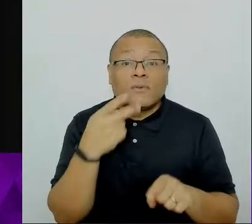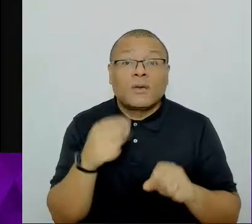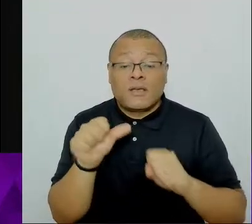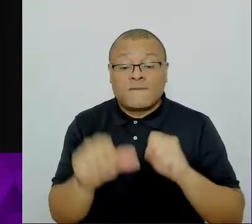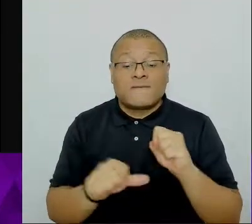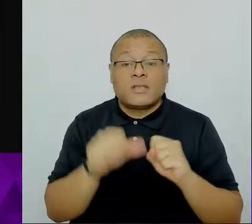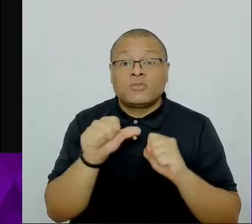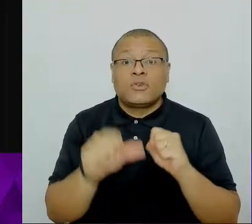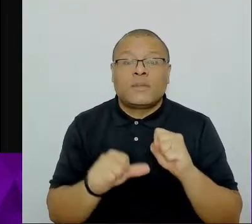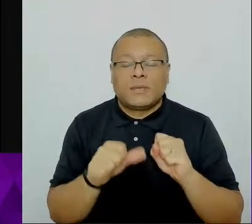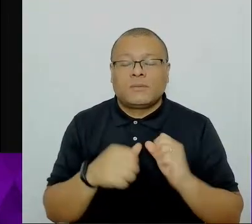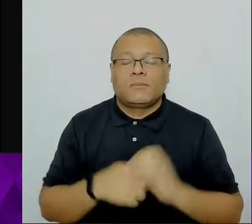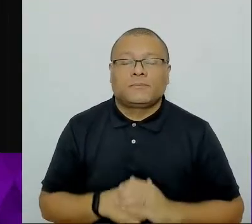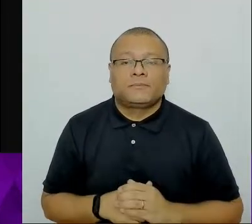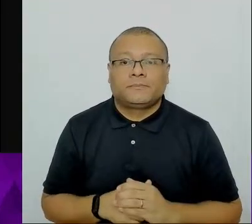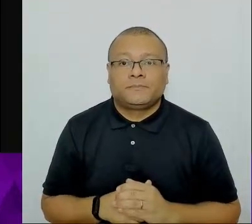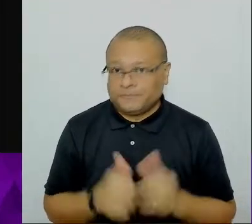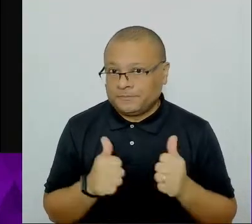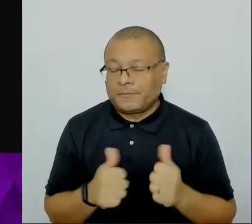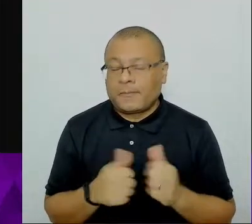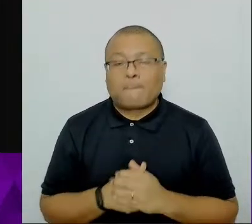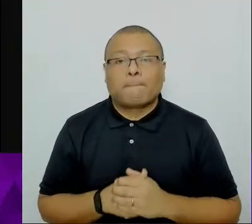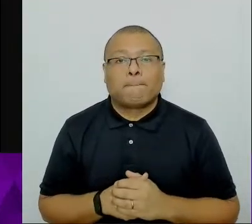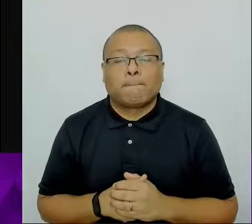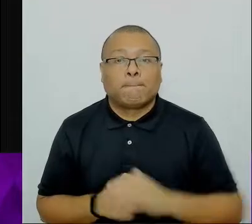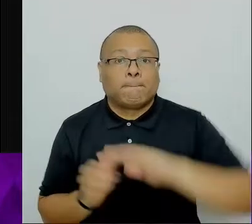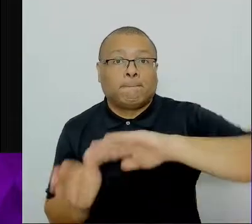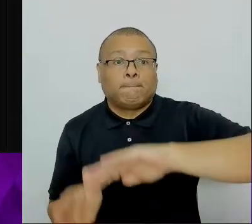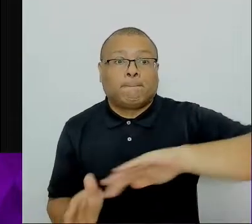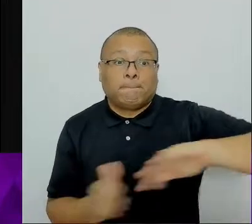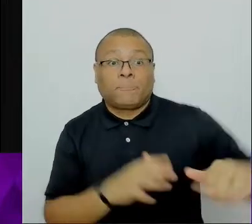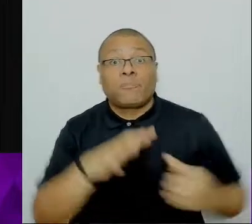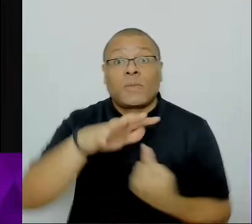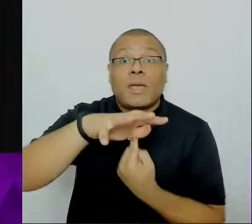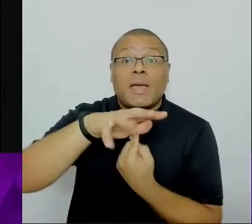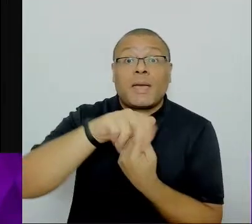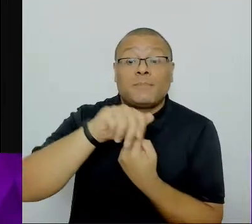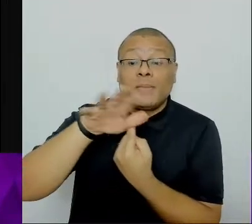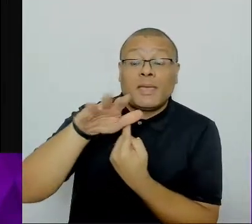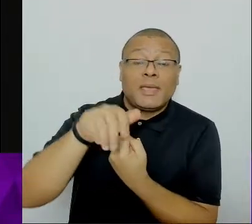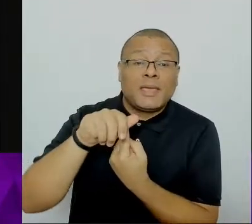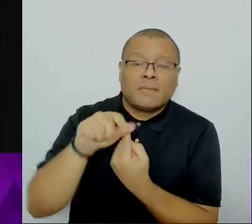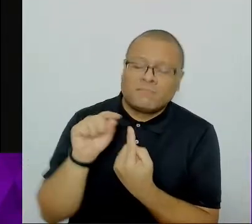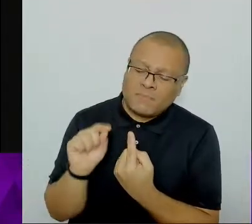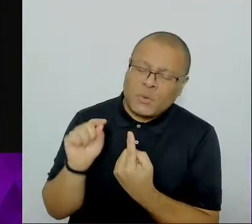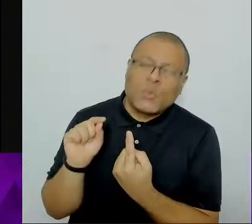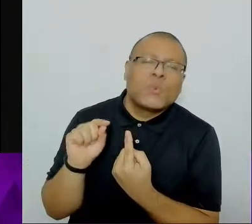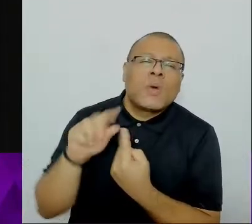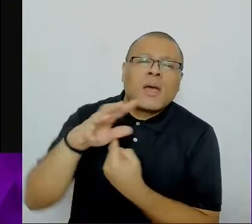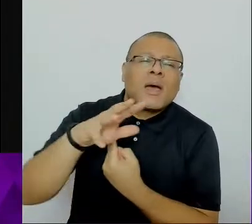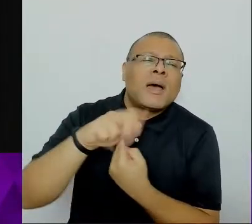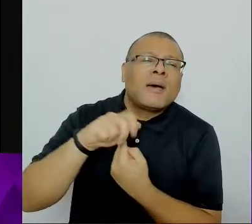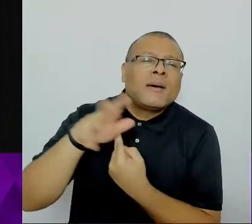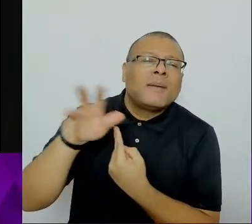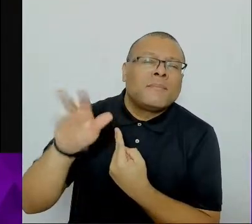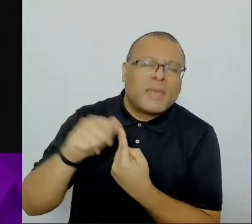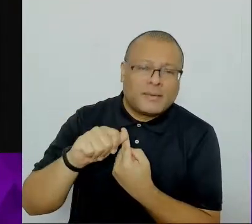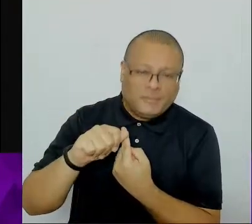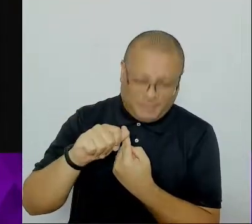versionamento, beleza? Mas para falar sobre API, primeiro a gente tem que entender o que é uma API, né? Do ponto de